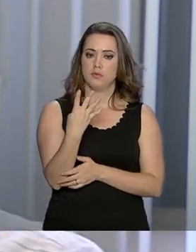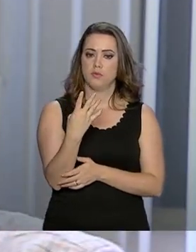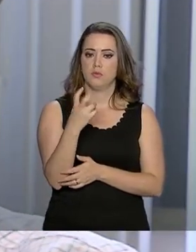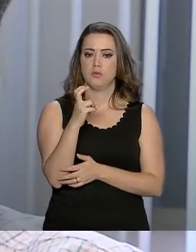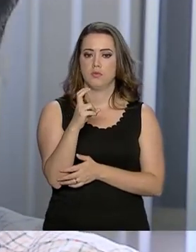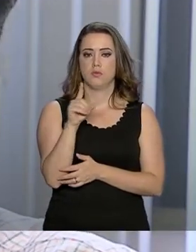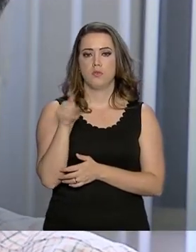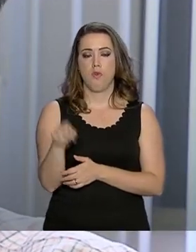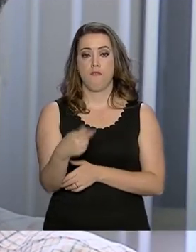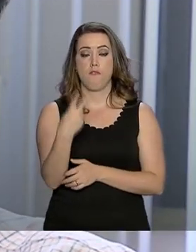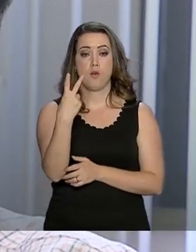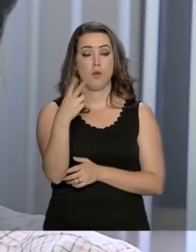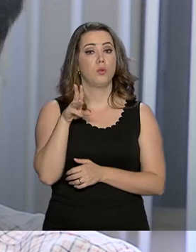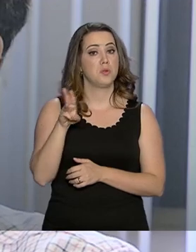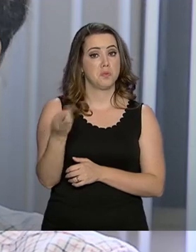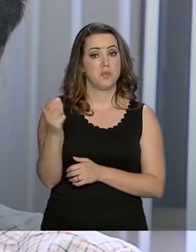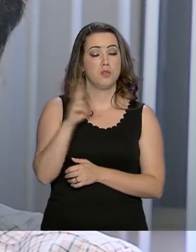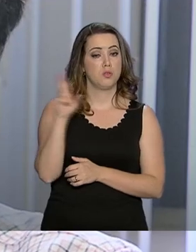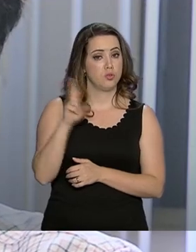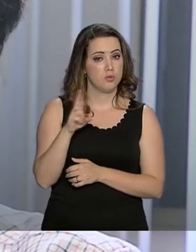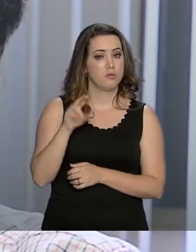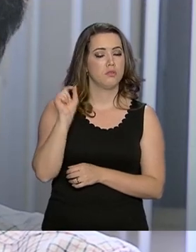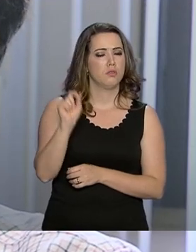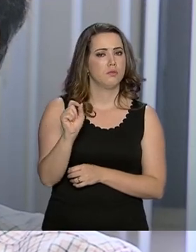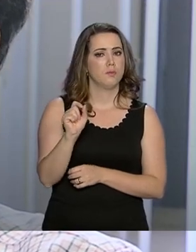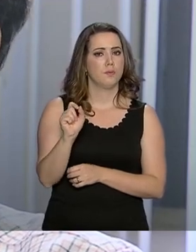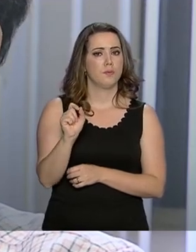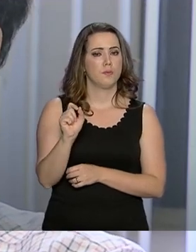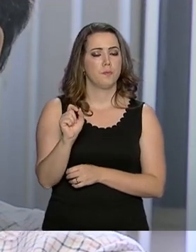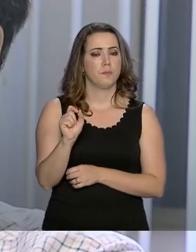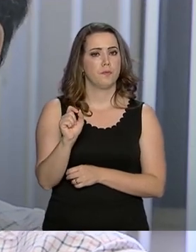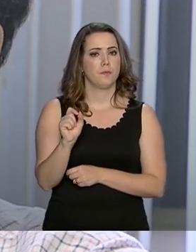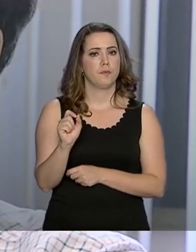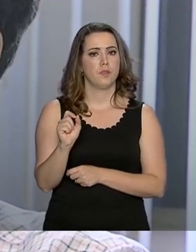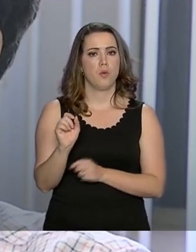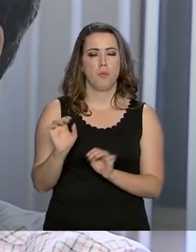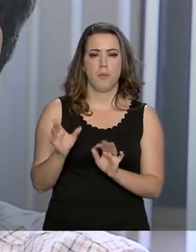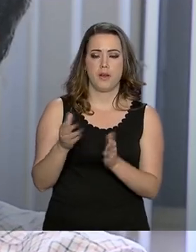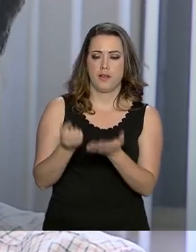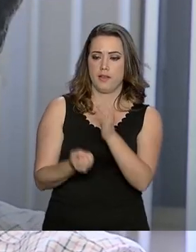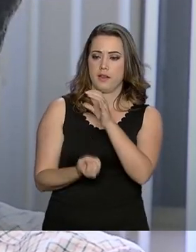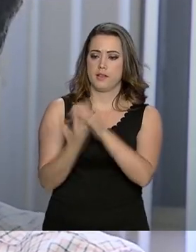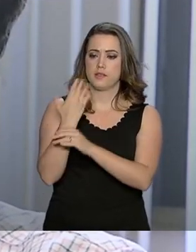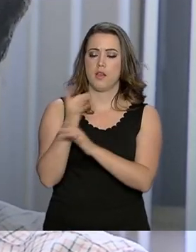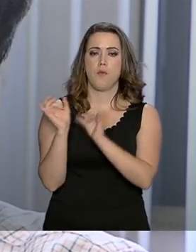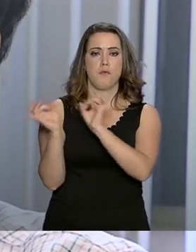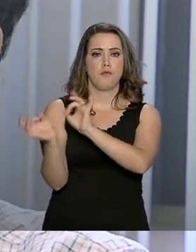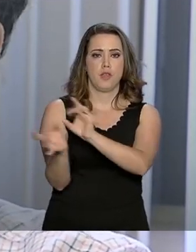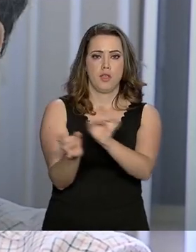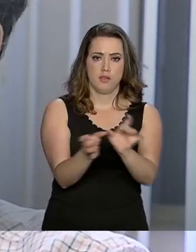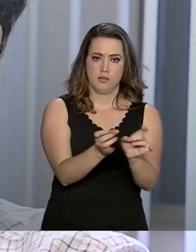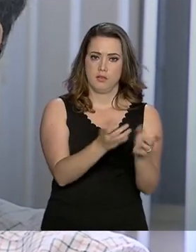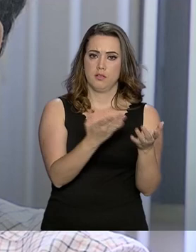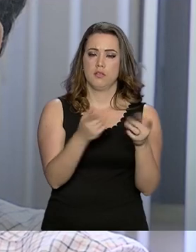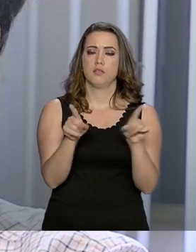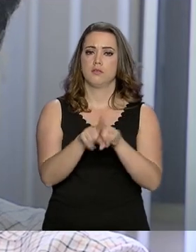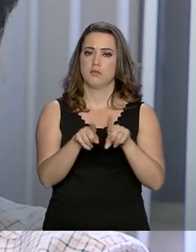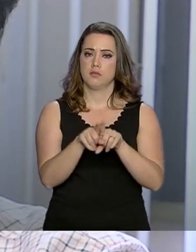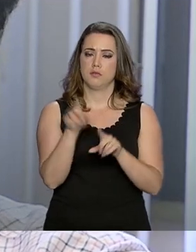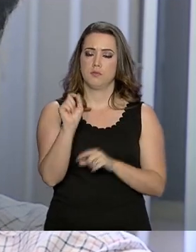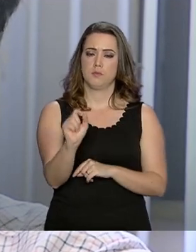45,2 milhões para a produção comercialização e também